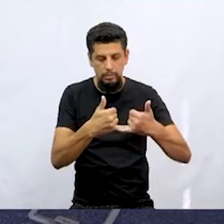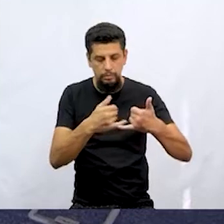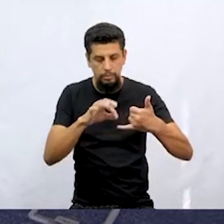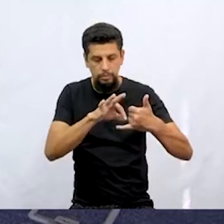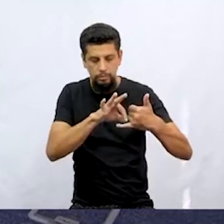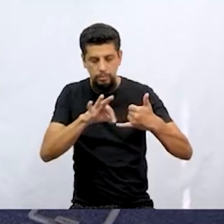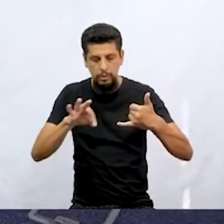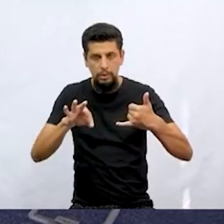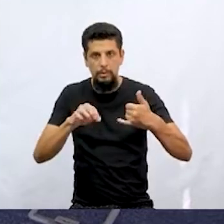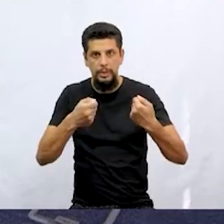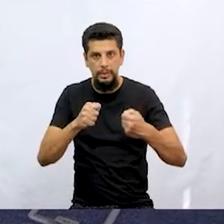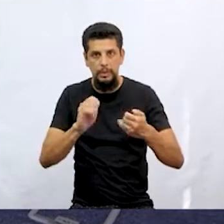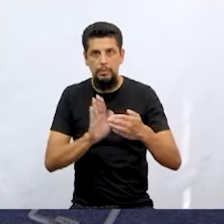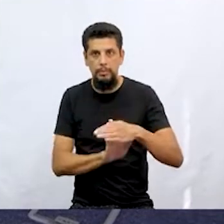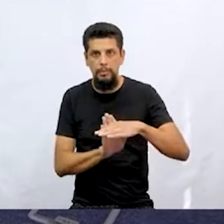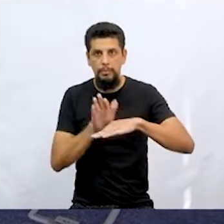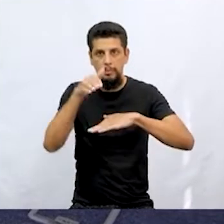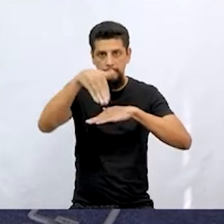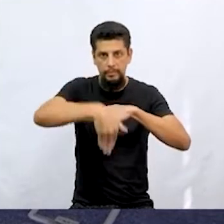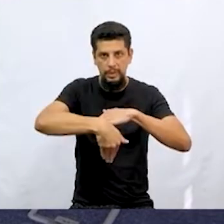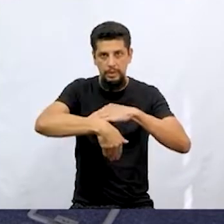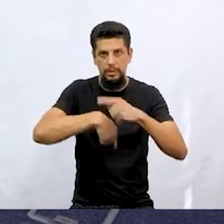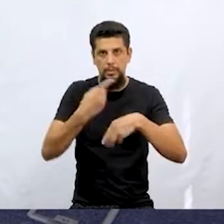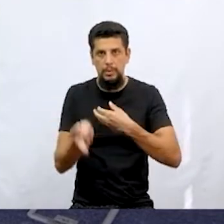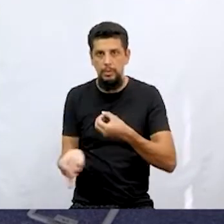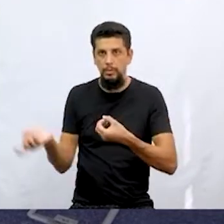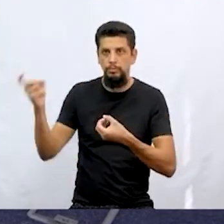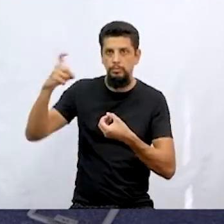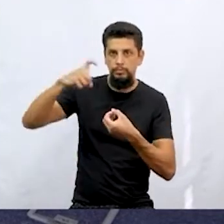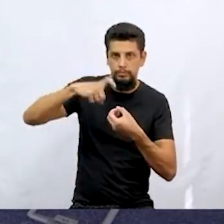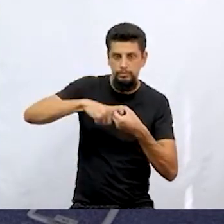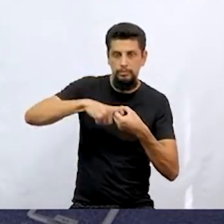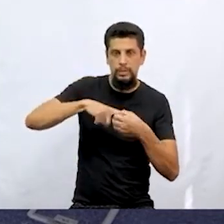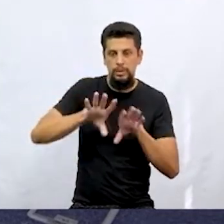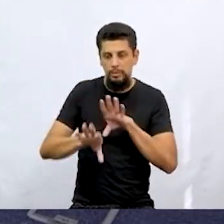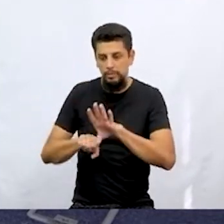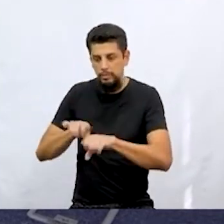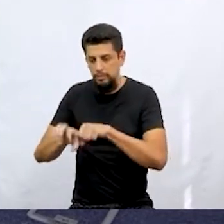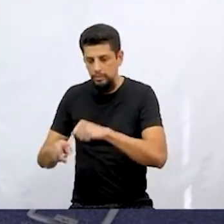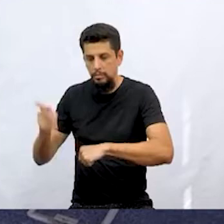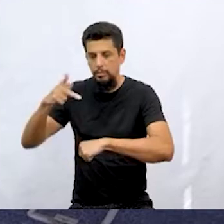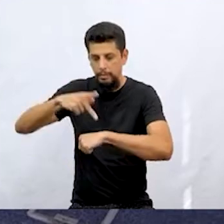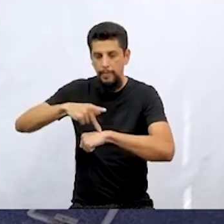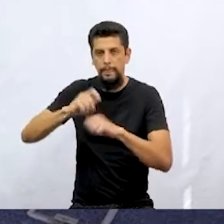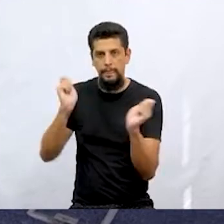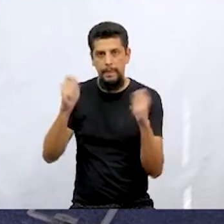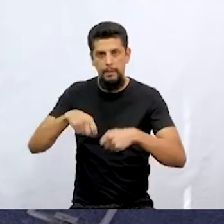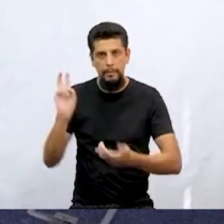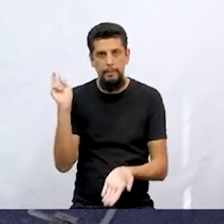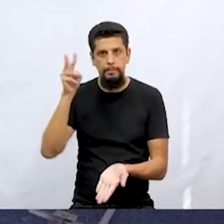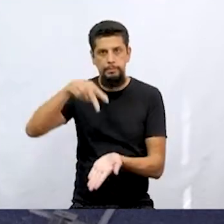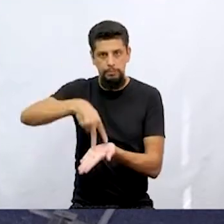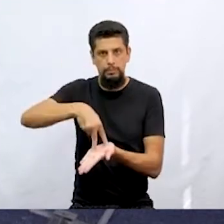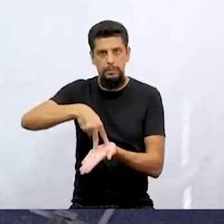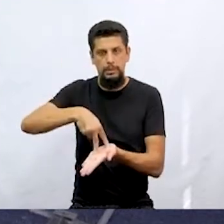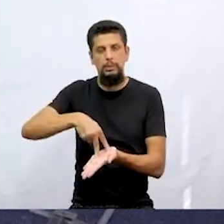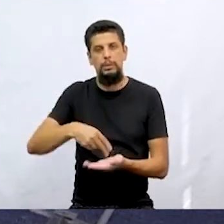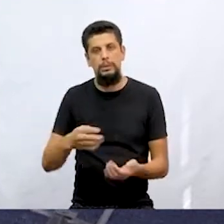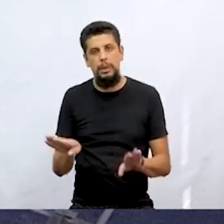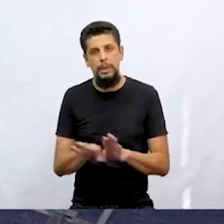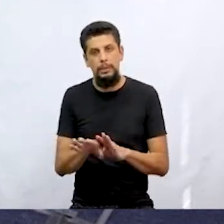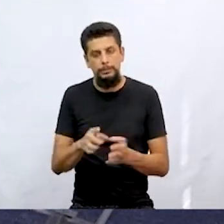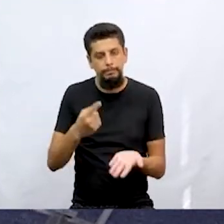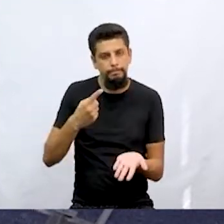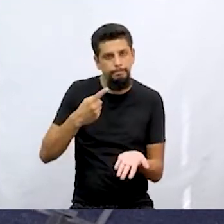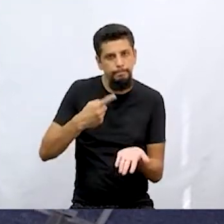pé também. Não. Eu tenho que pular aquela casinha. Isso. Mas aí na volta, quando você volta, você pega a pedrinha, daí você pode pisar. Tá bom. Tá bom? E outra